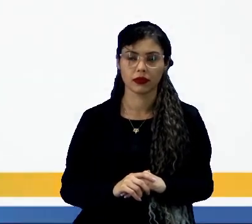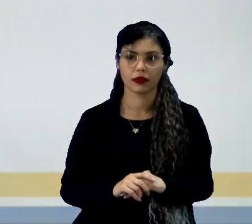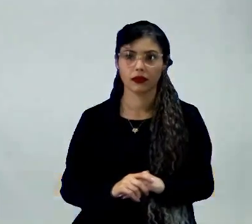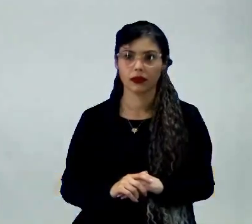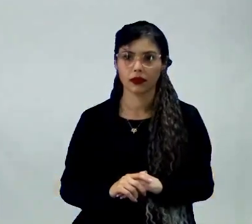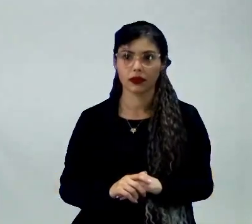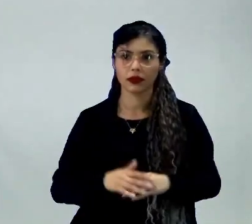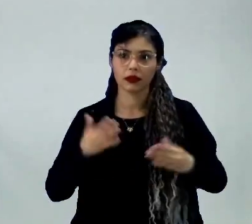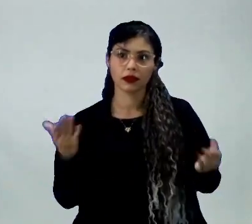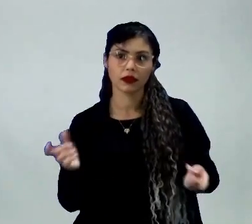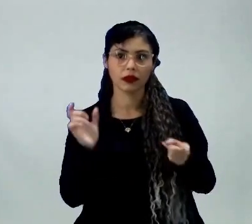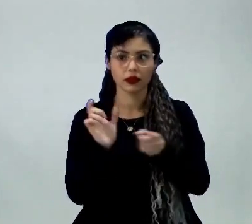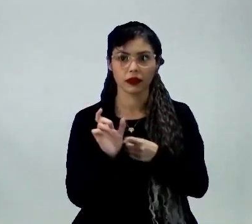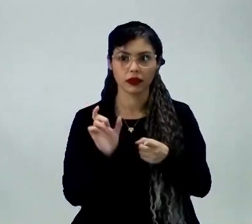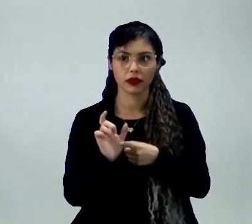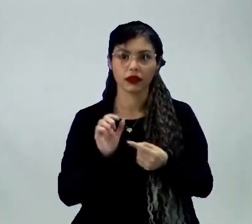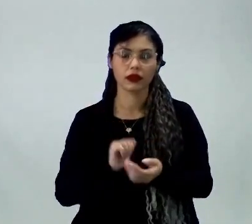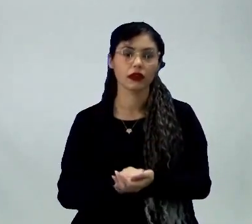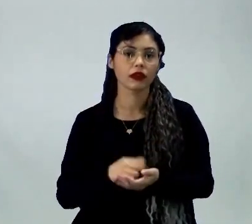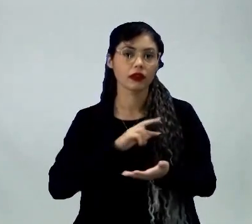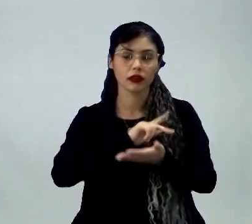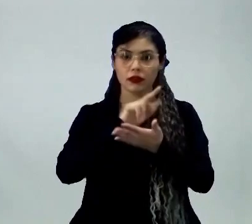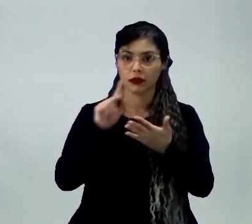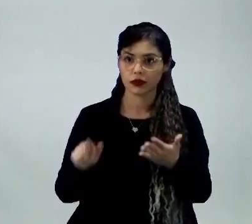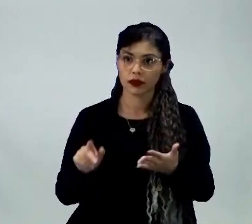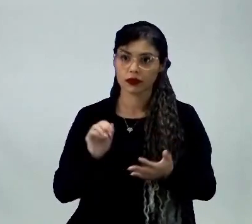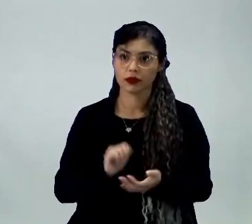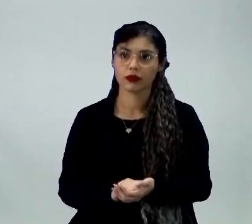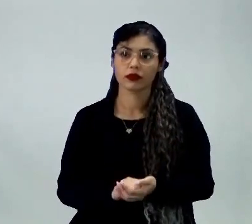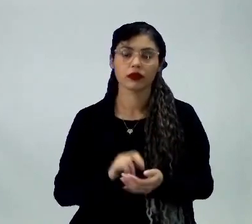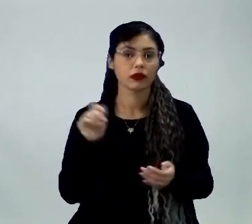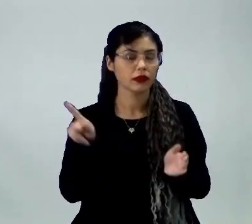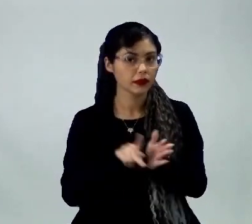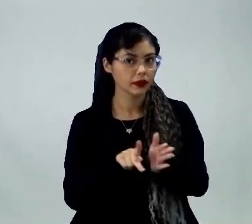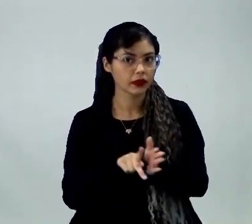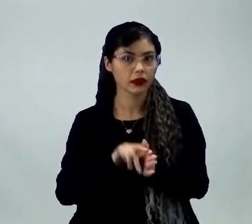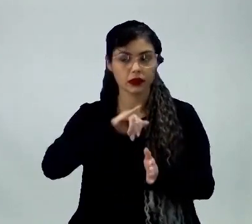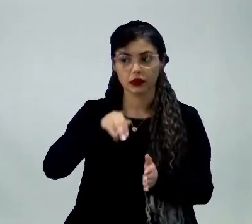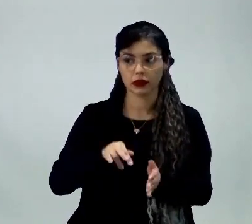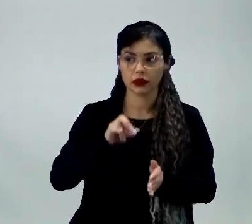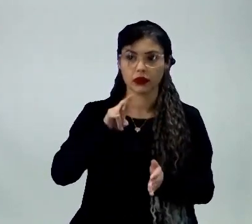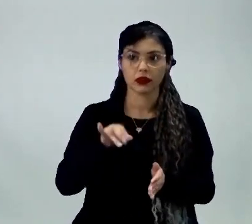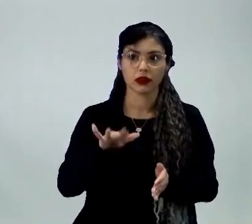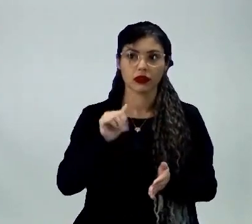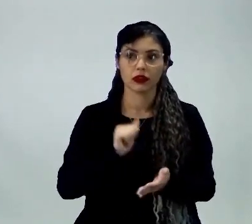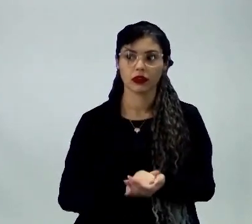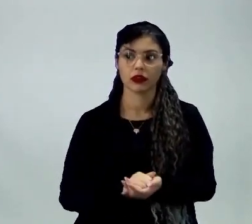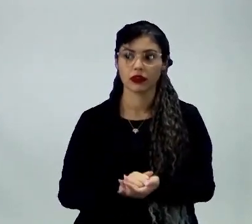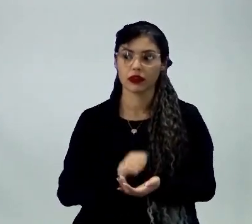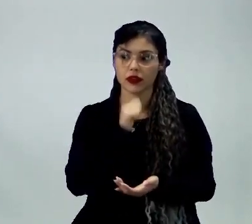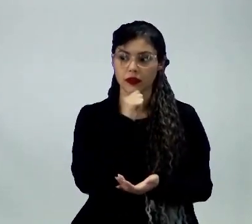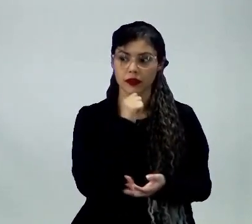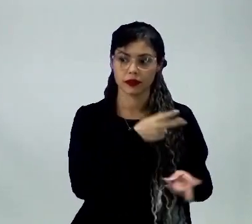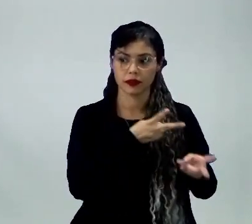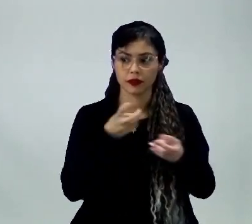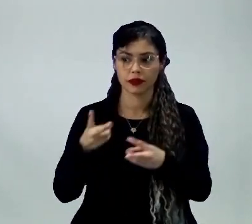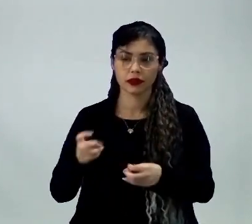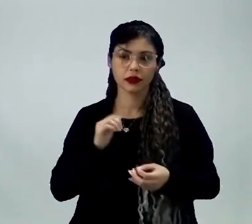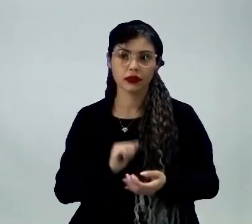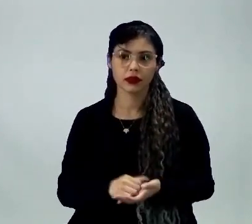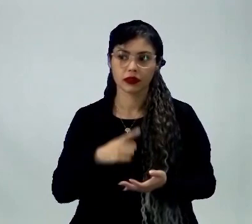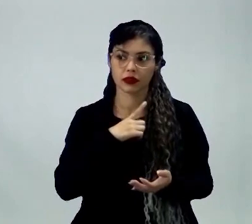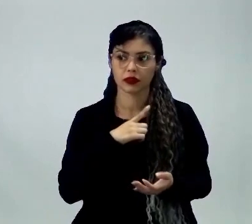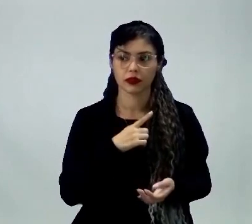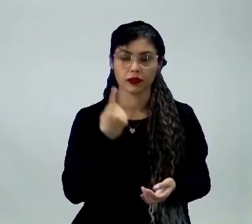Gente, então há palavras que têm vários significados. Inclusive, nessa jardineiro, né? A gente pôde perceber